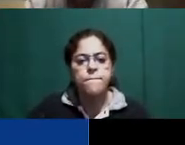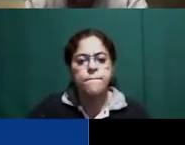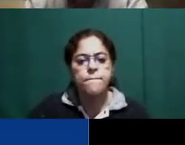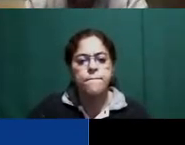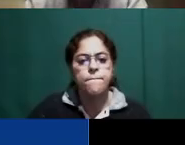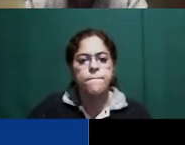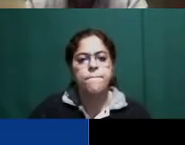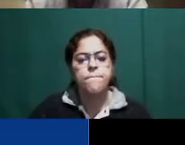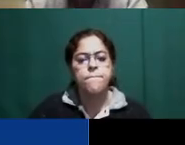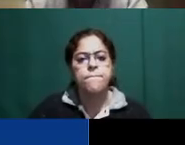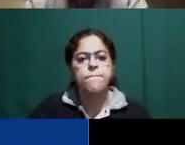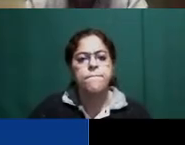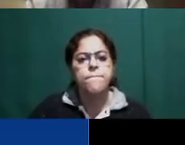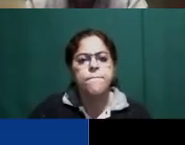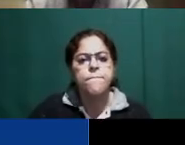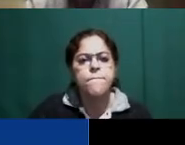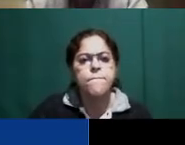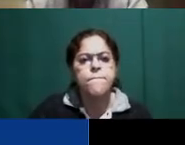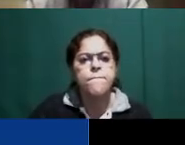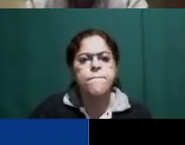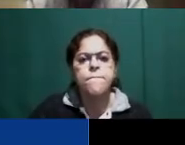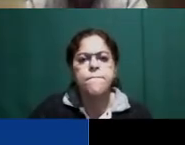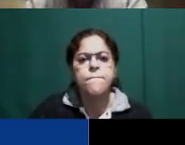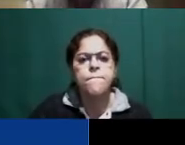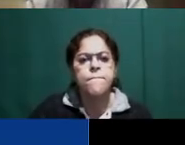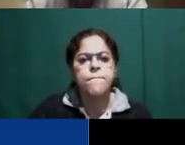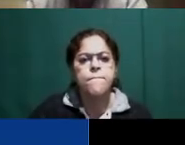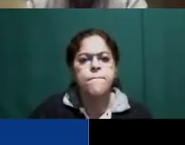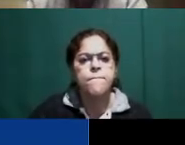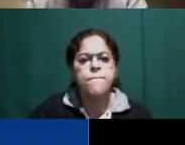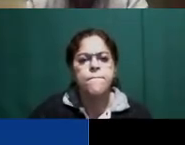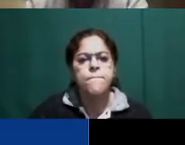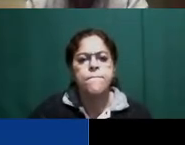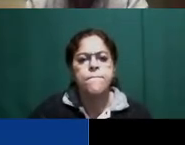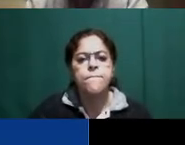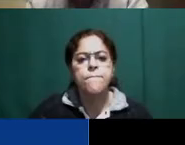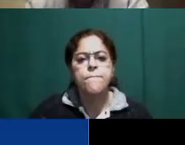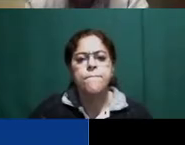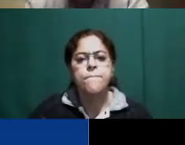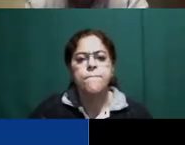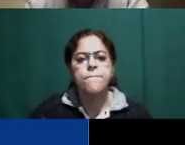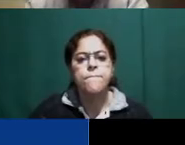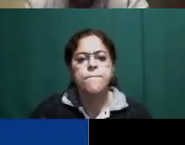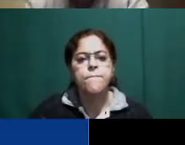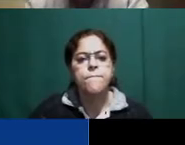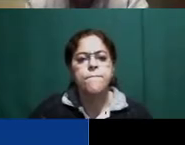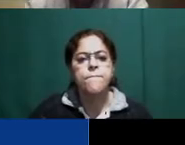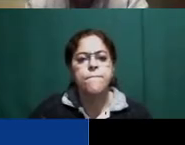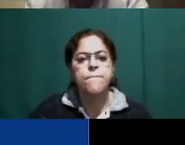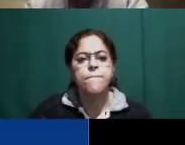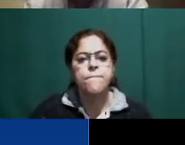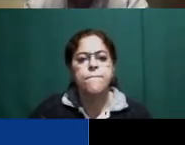os intertransversais, são esses pequenininhos aqui, ó, são músculos lá de dentro da coluna. Então, vamos falar um pouquinho sobre essa musculatura